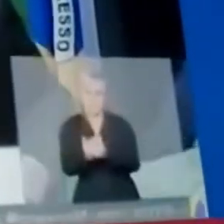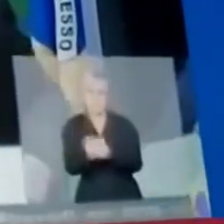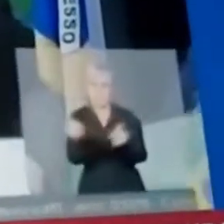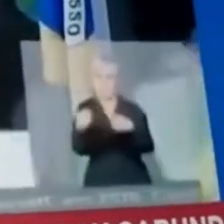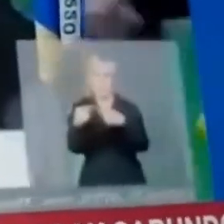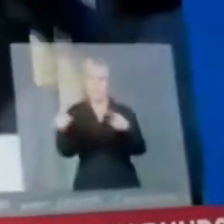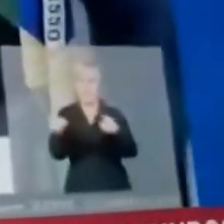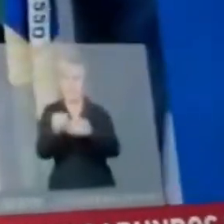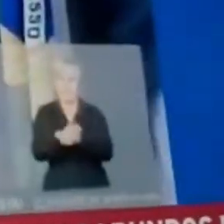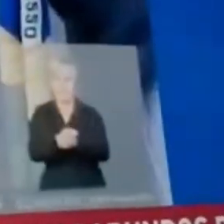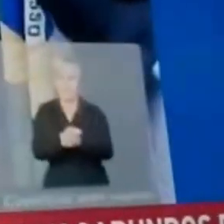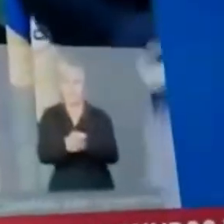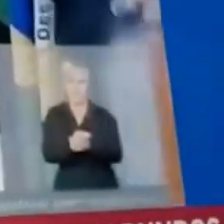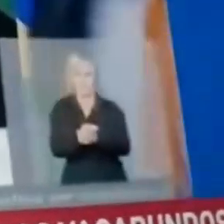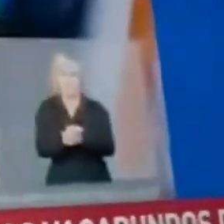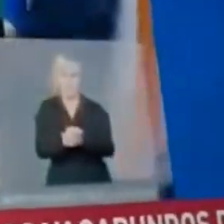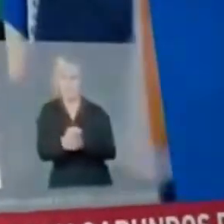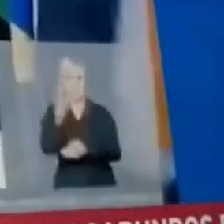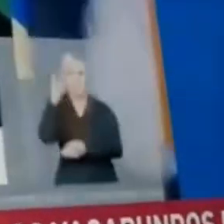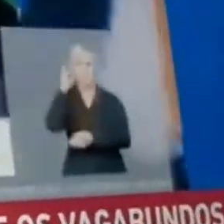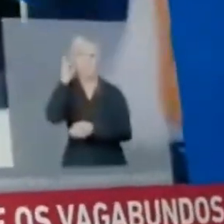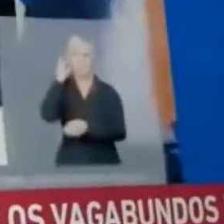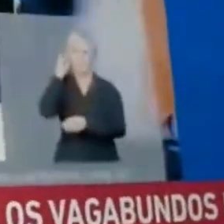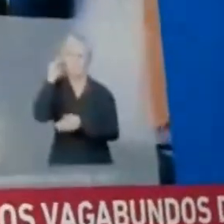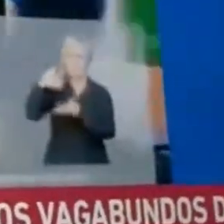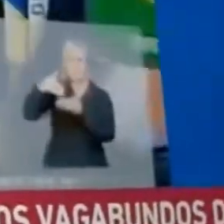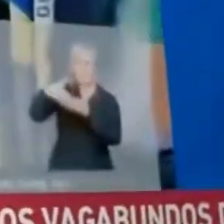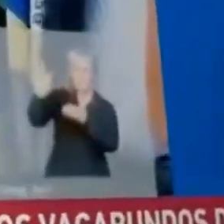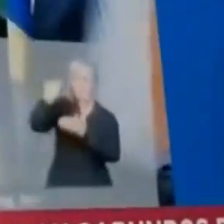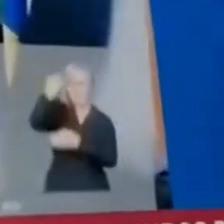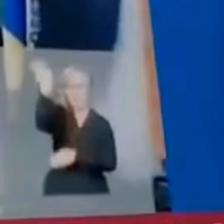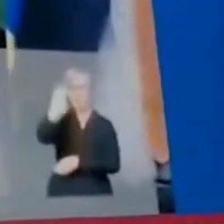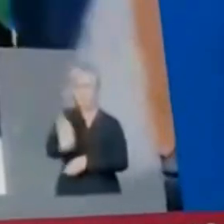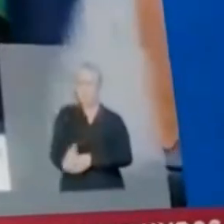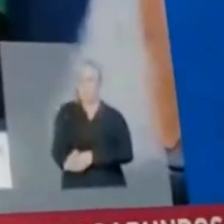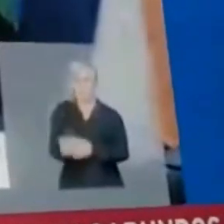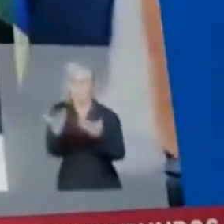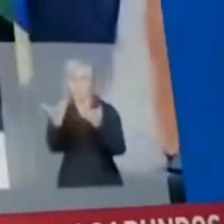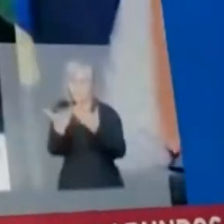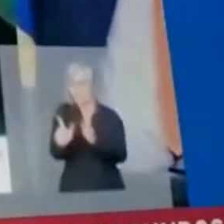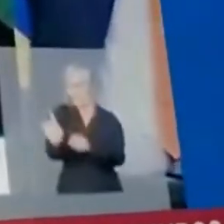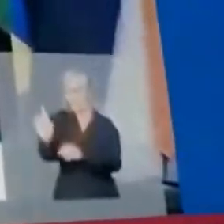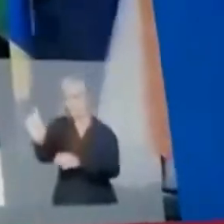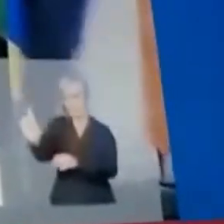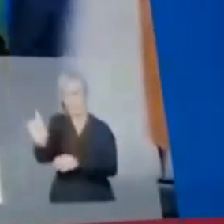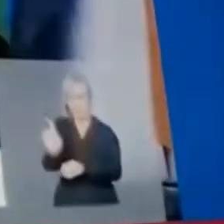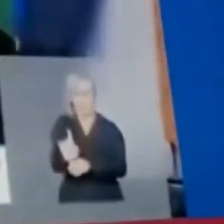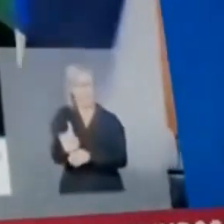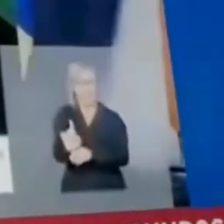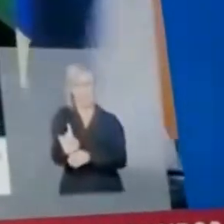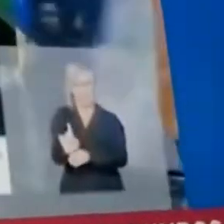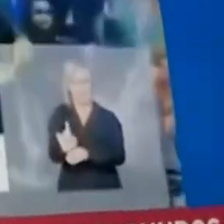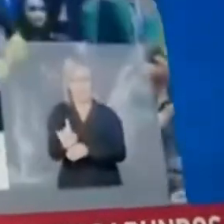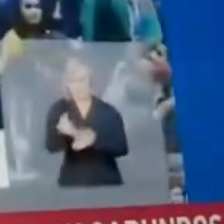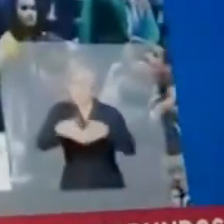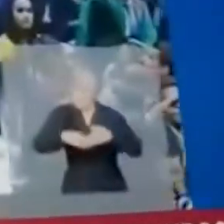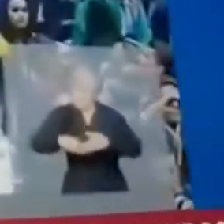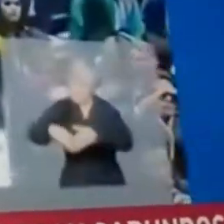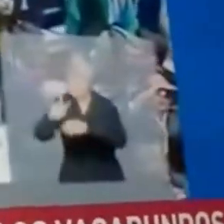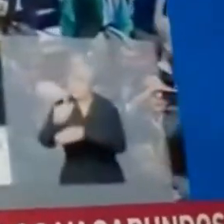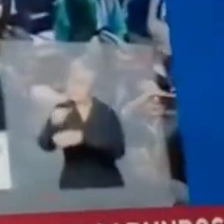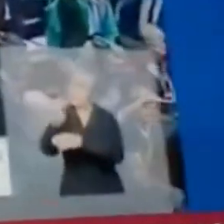ó. Dilma vai embora que o Brasil não quer você. E leve o